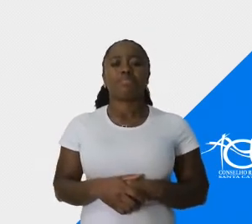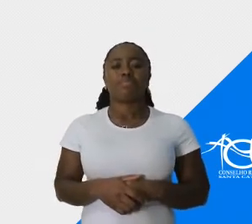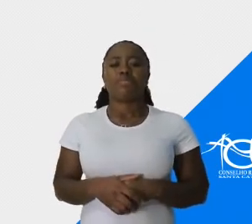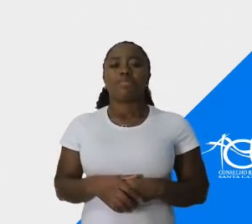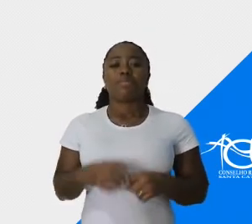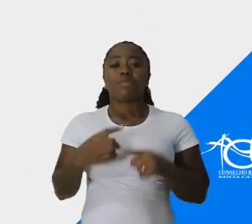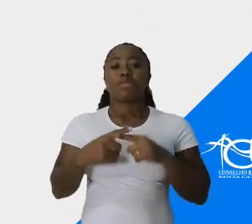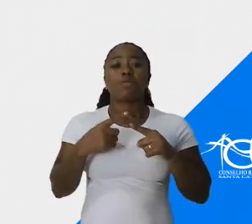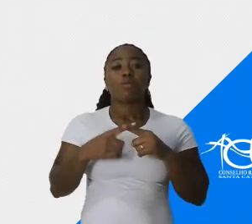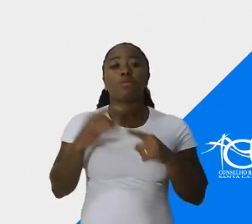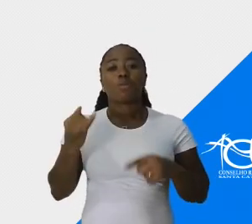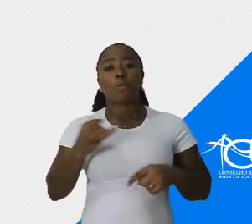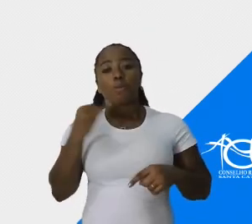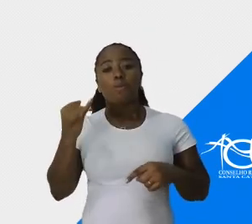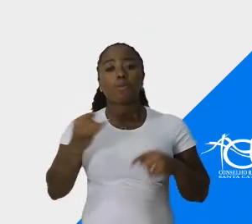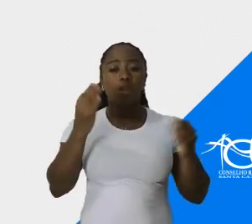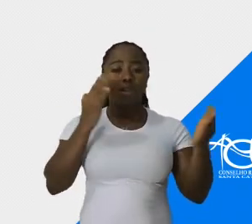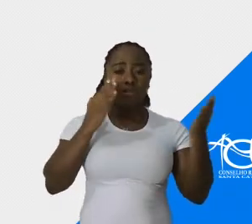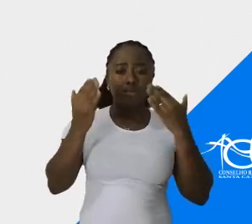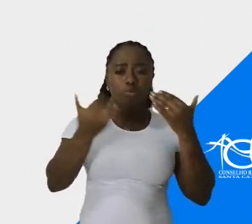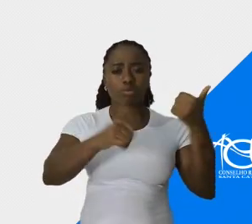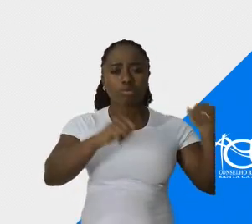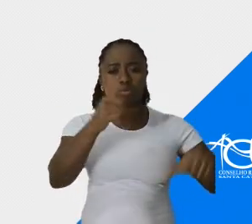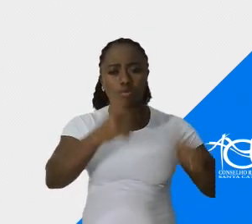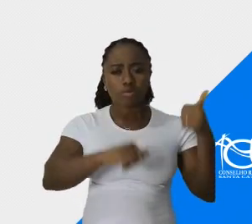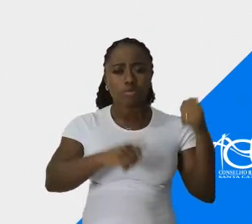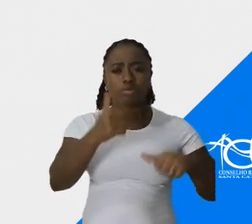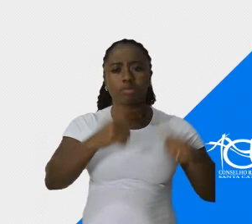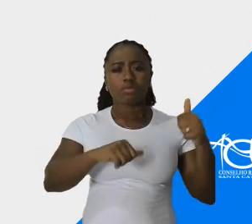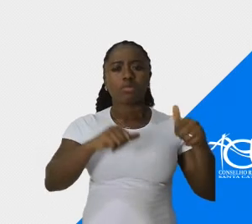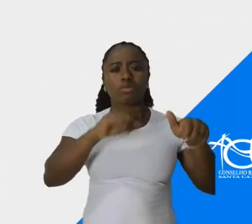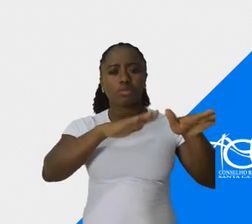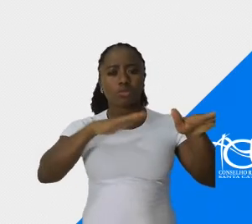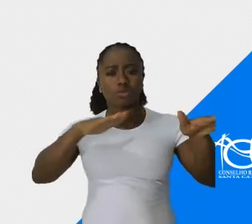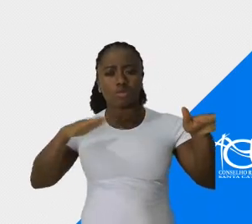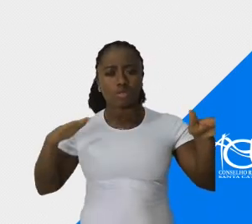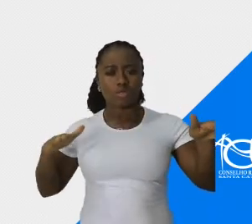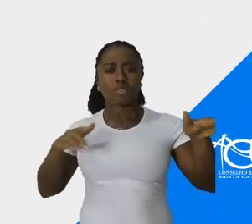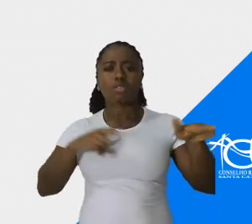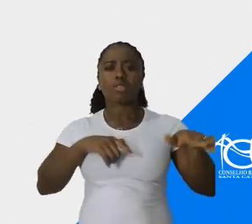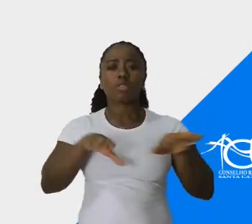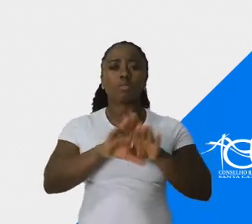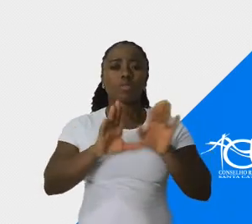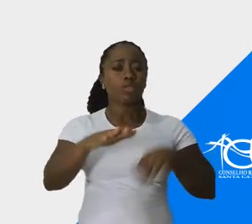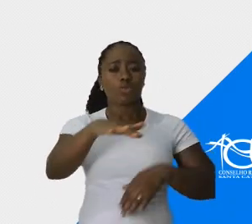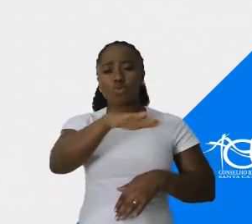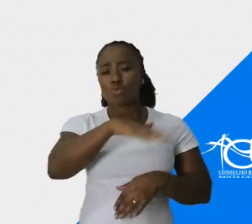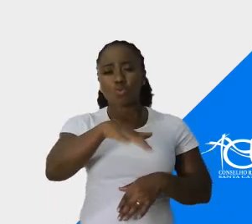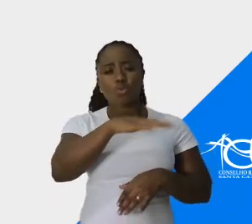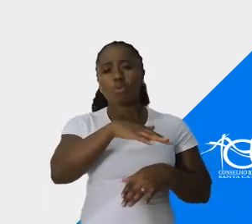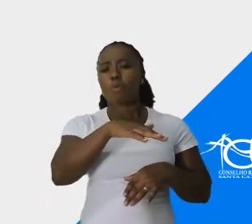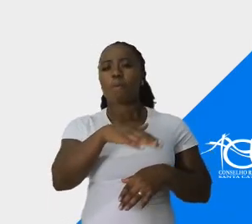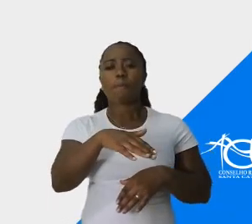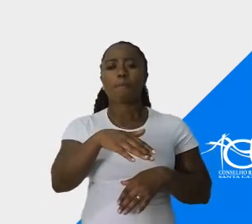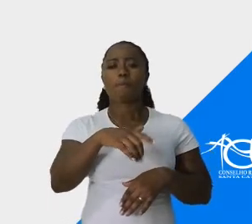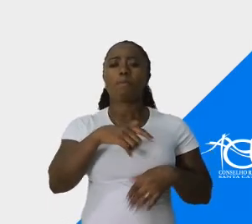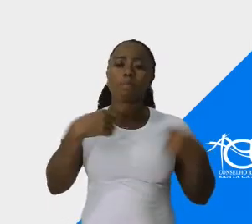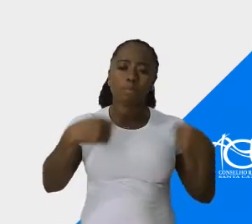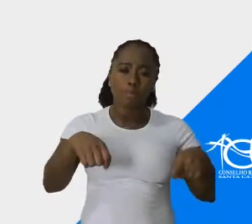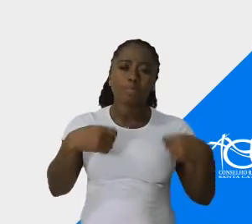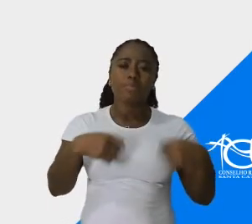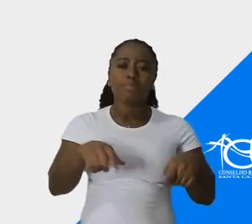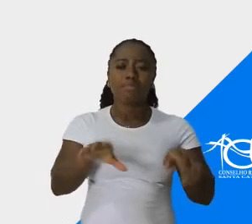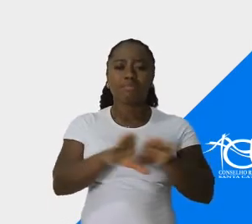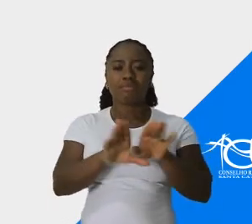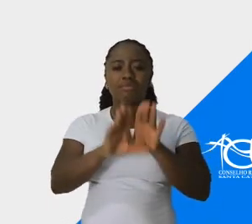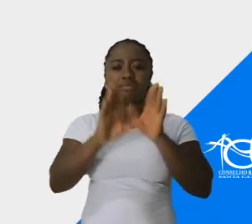da avaliação no trânsito realizar o mesmo procedimento para todos, independente do perfil epidemiológico, do perfil de reincidência, do